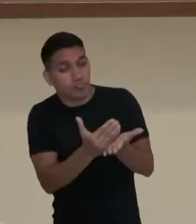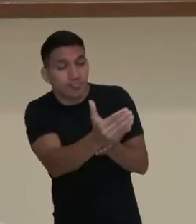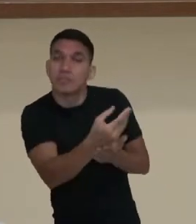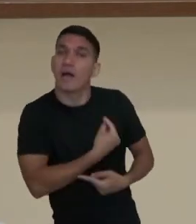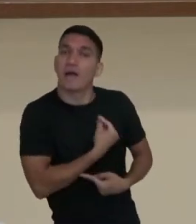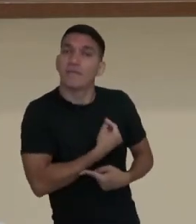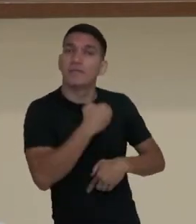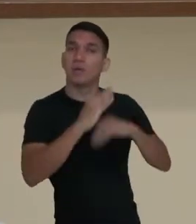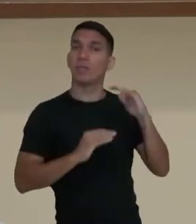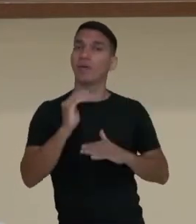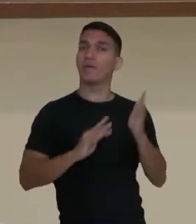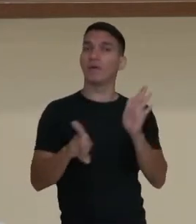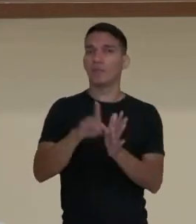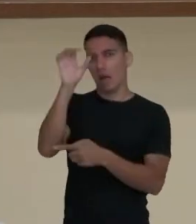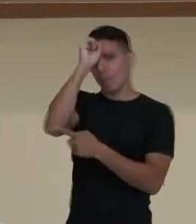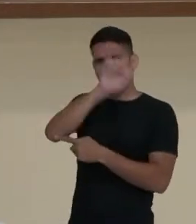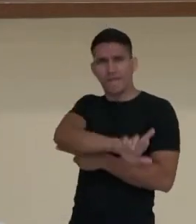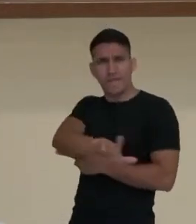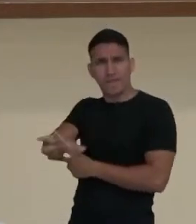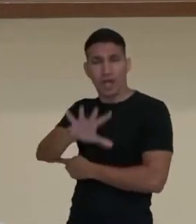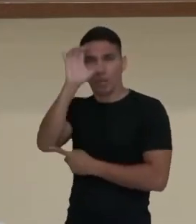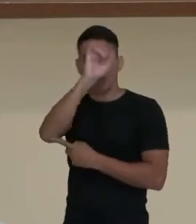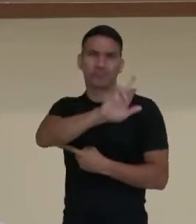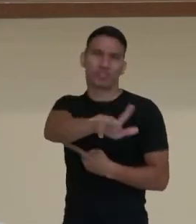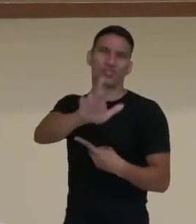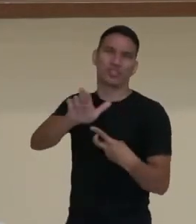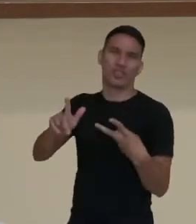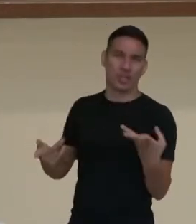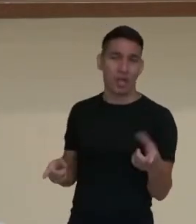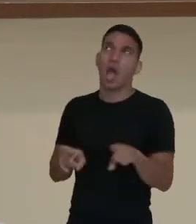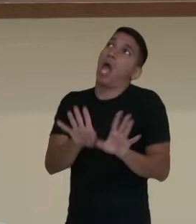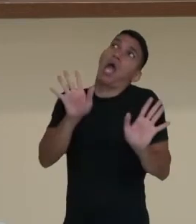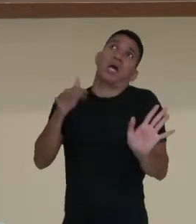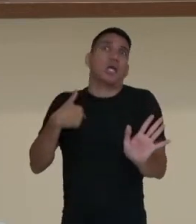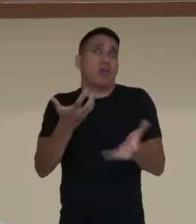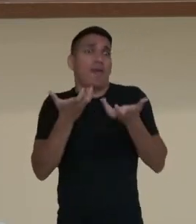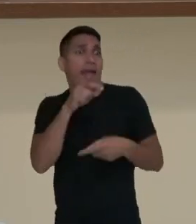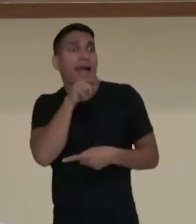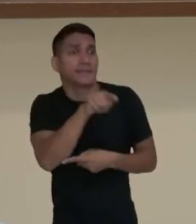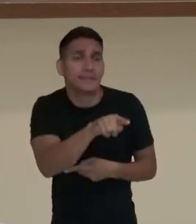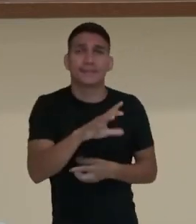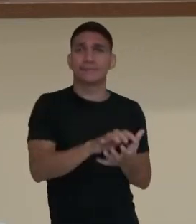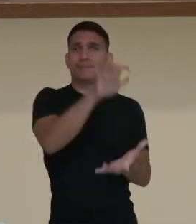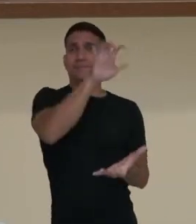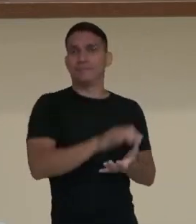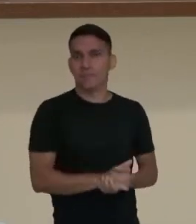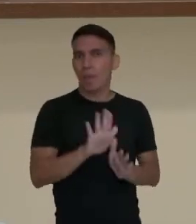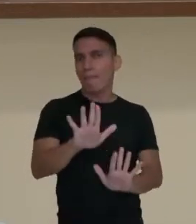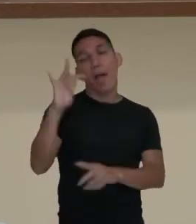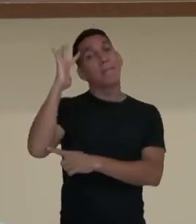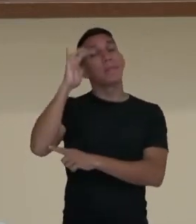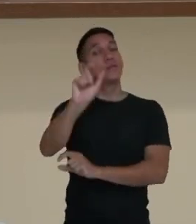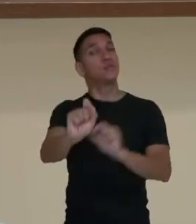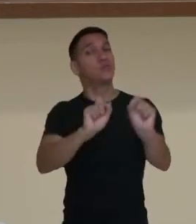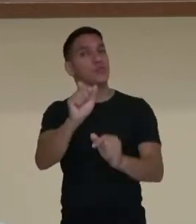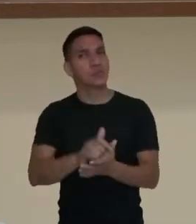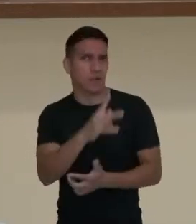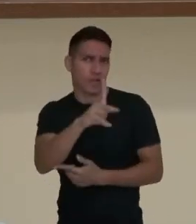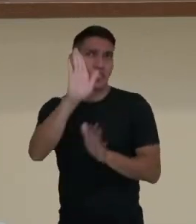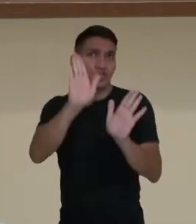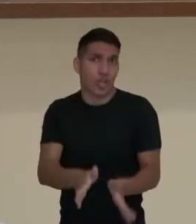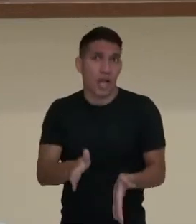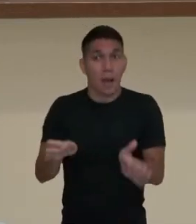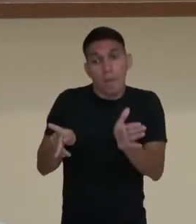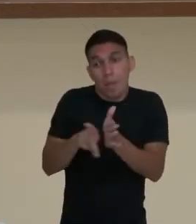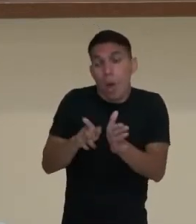é você aprender várias coisas diferentes. Que, eu quero ser isso quando eu for adulto. Mas pense o seguinte, você ainda está